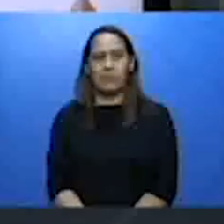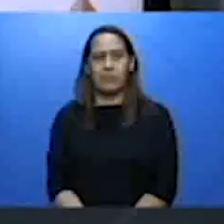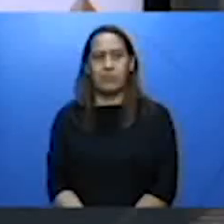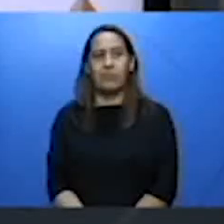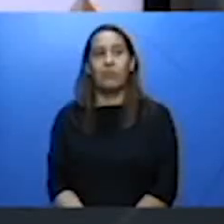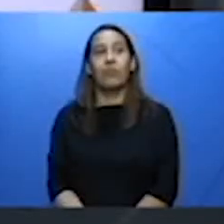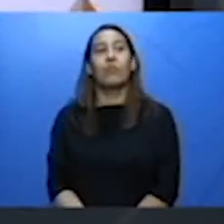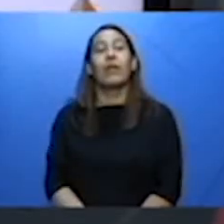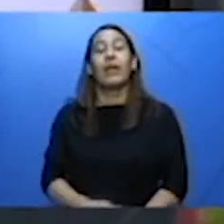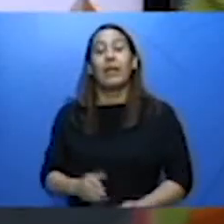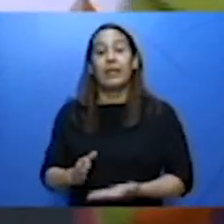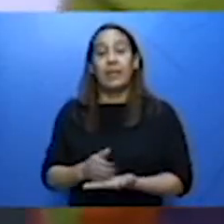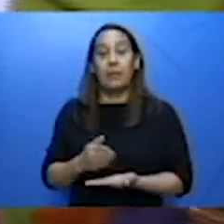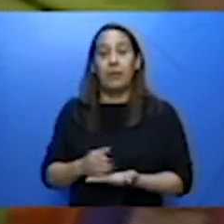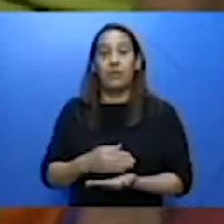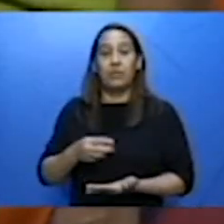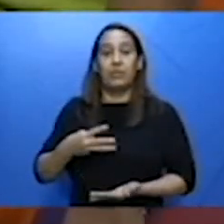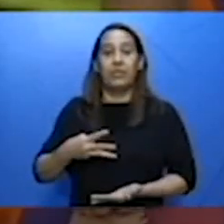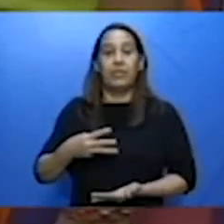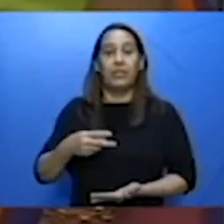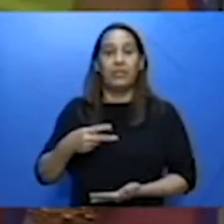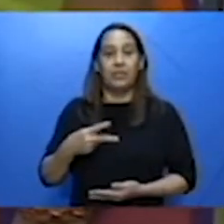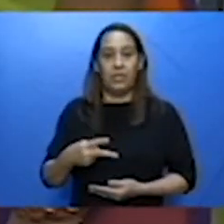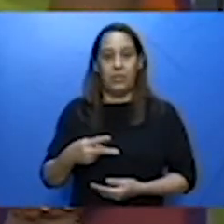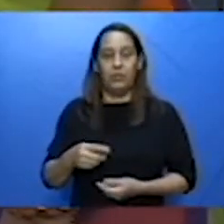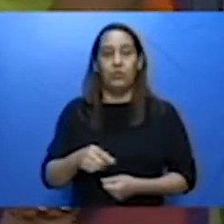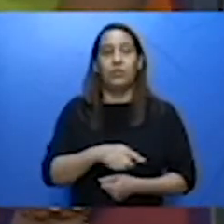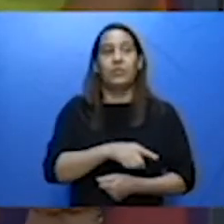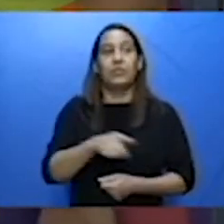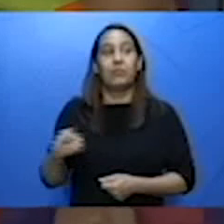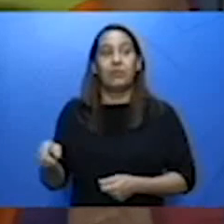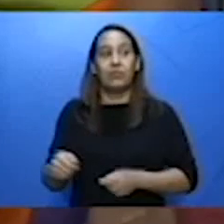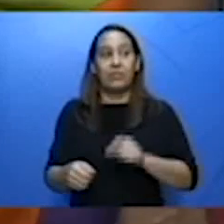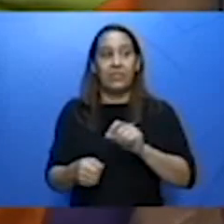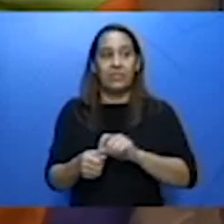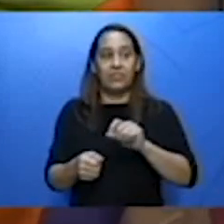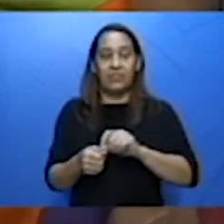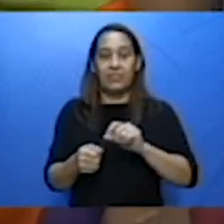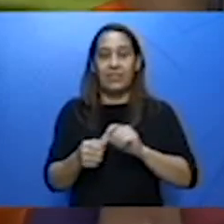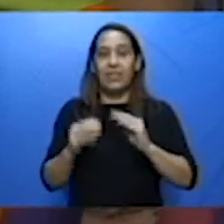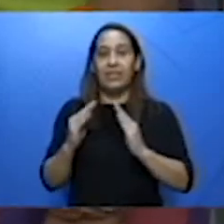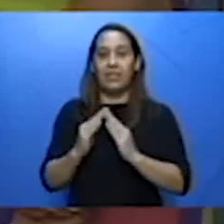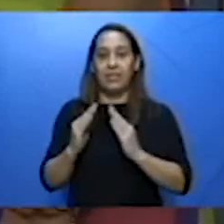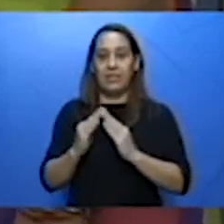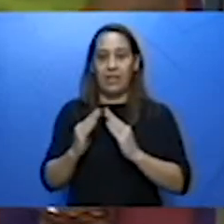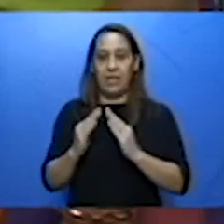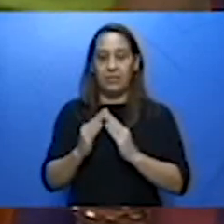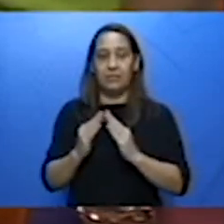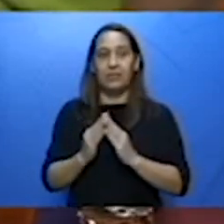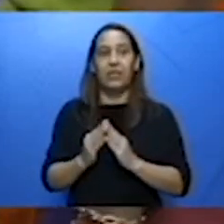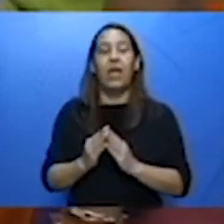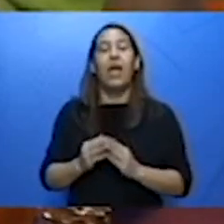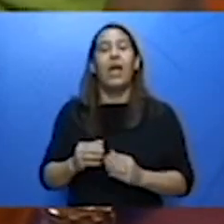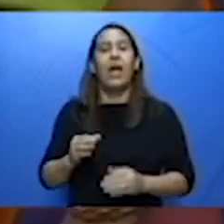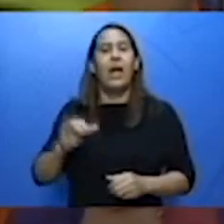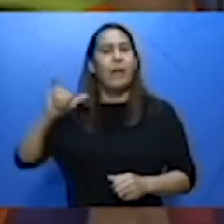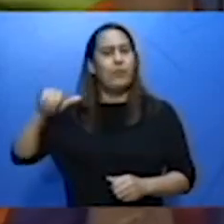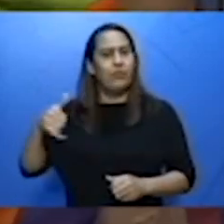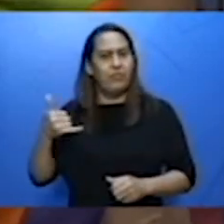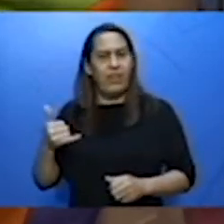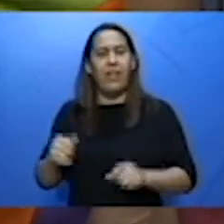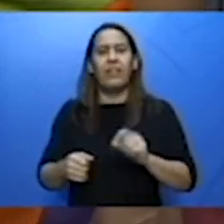E aí, pessoal, ficou a página 32 para vocês fazerem, tá? Aproveitem,